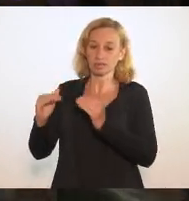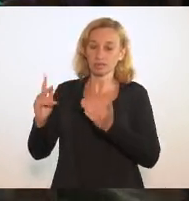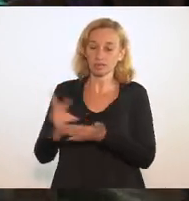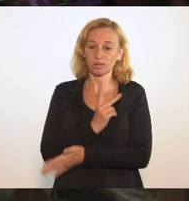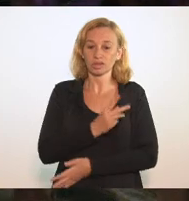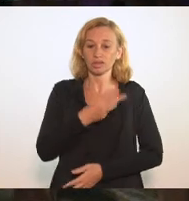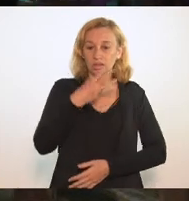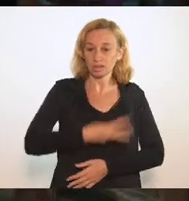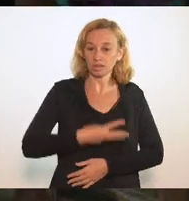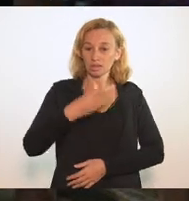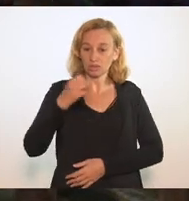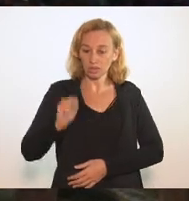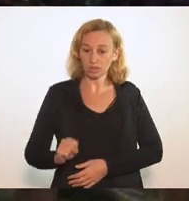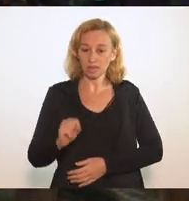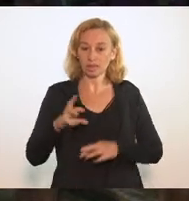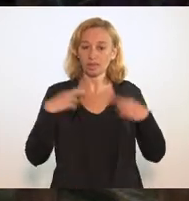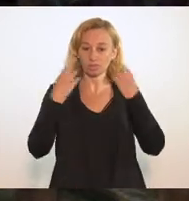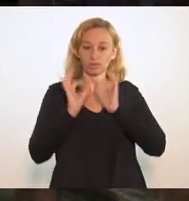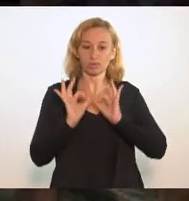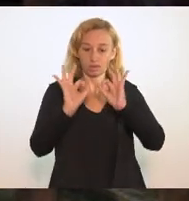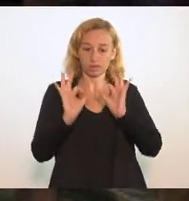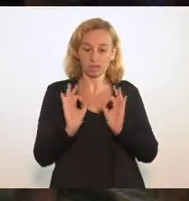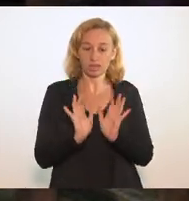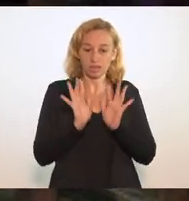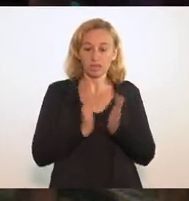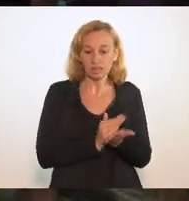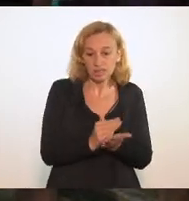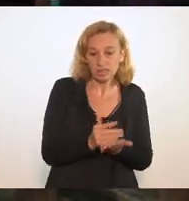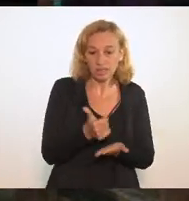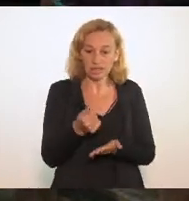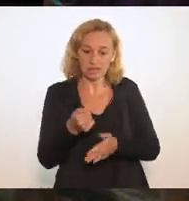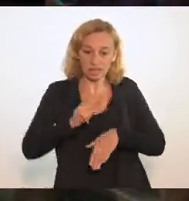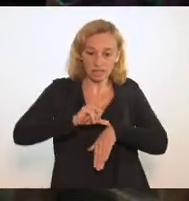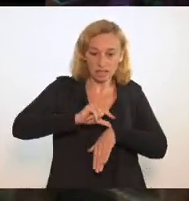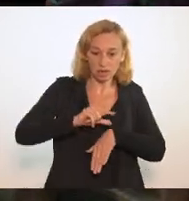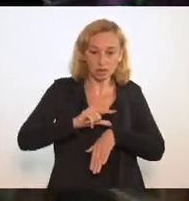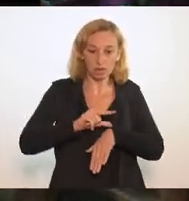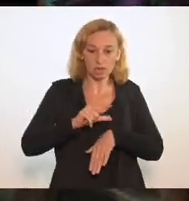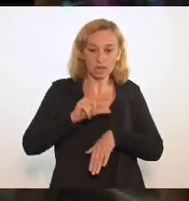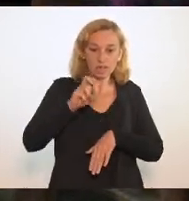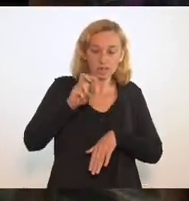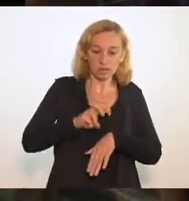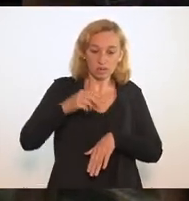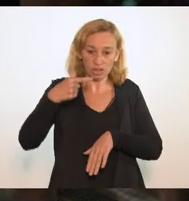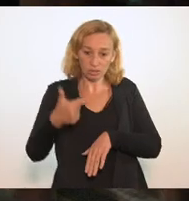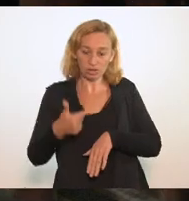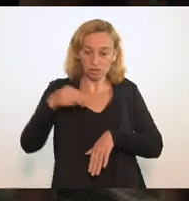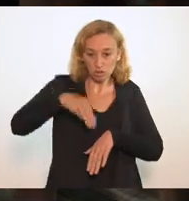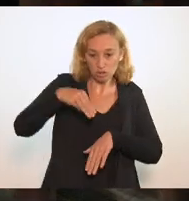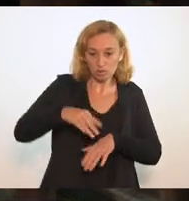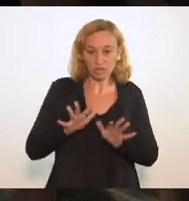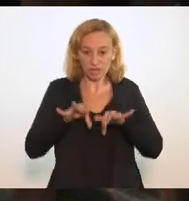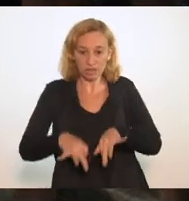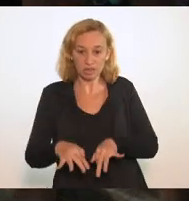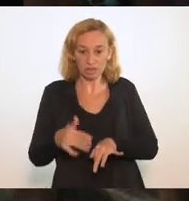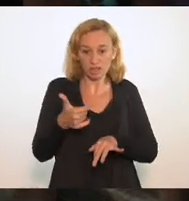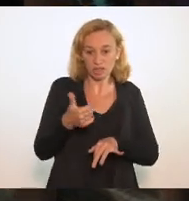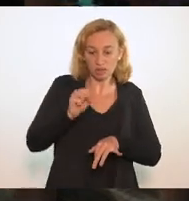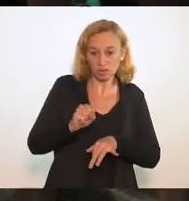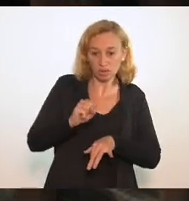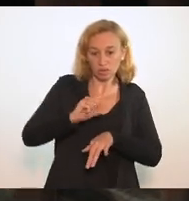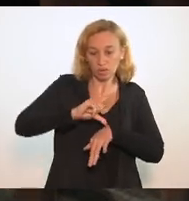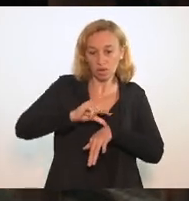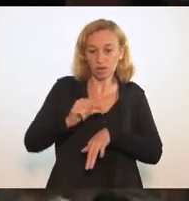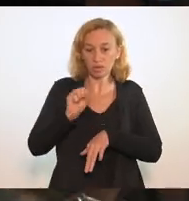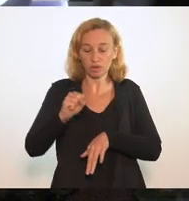na 38ª sessão extraordinária, que iniciada às 17 horas e 52 minutos, encerrou-se às 18 horas e